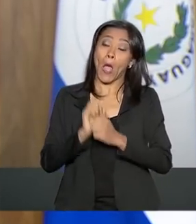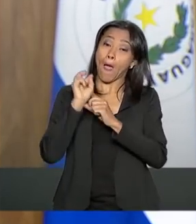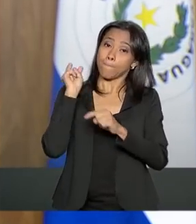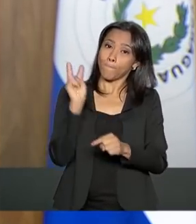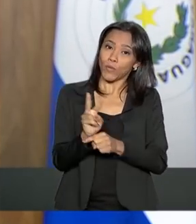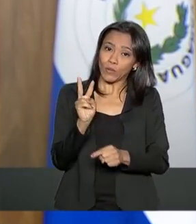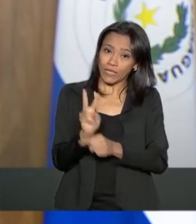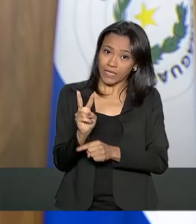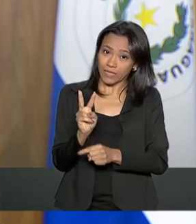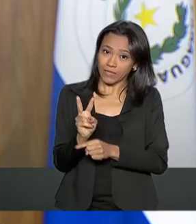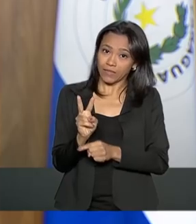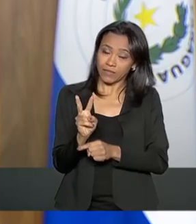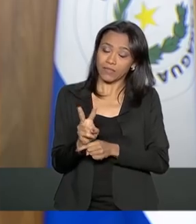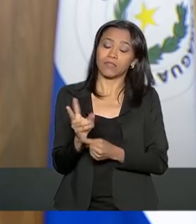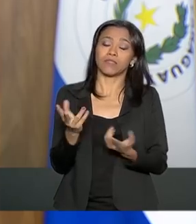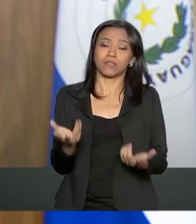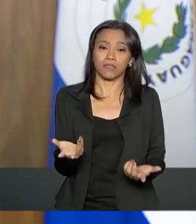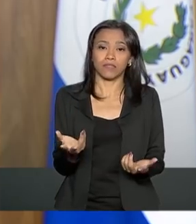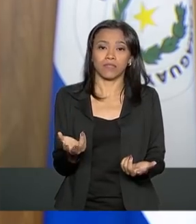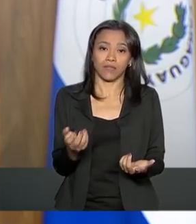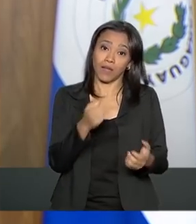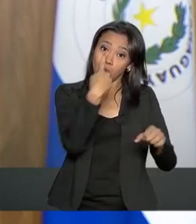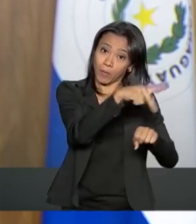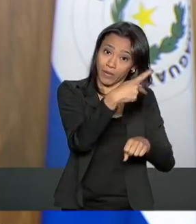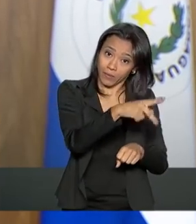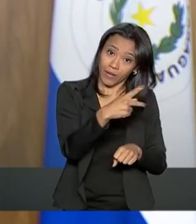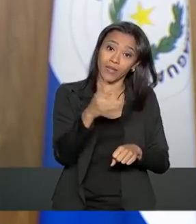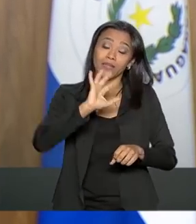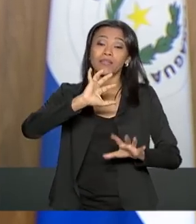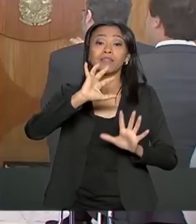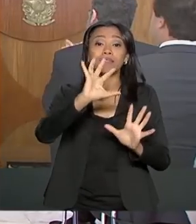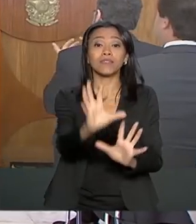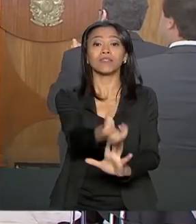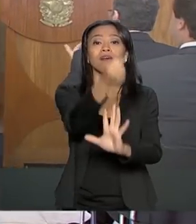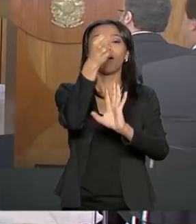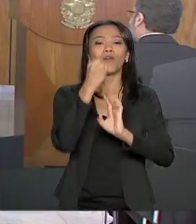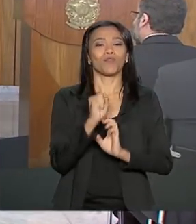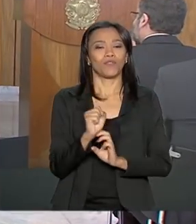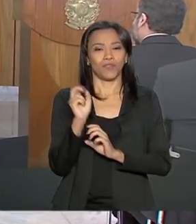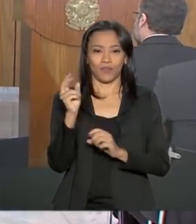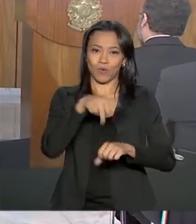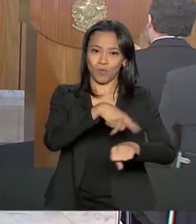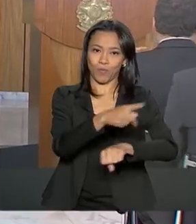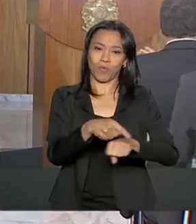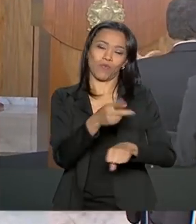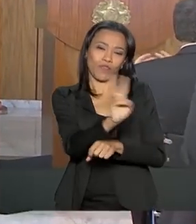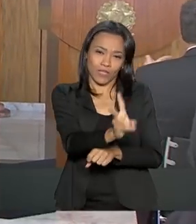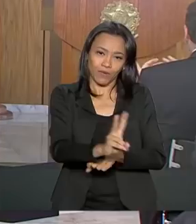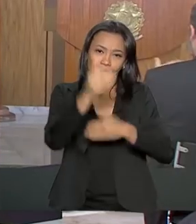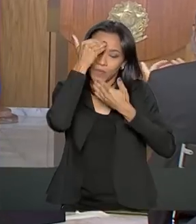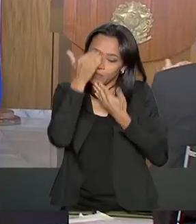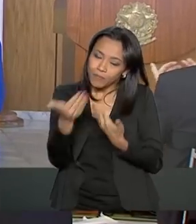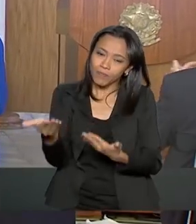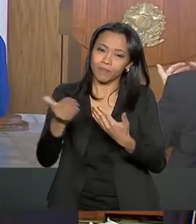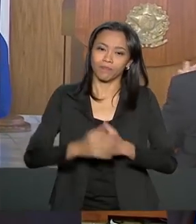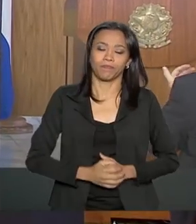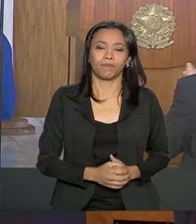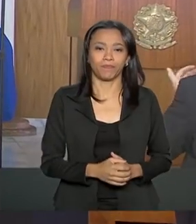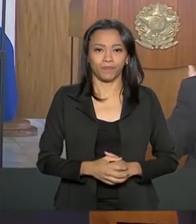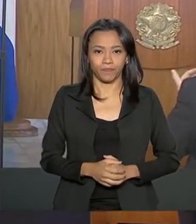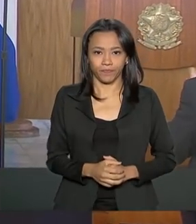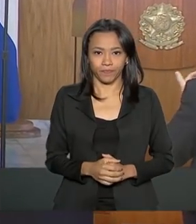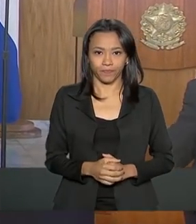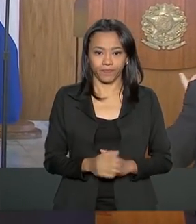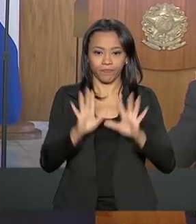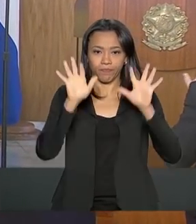proteja, bendiga ao Brasil e que proteja ao Paraguai e que salve a Venezuela. Muito obrigado, senhor presidente.